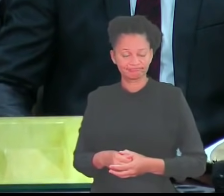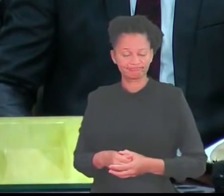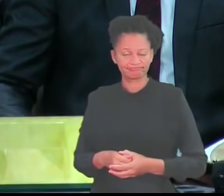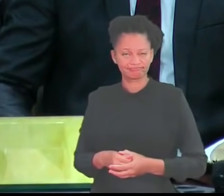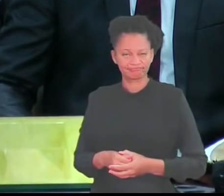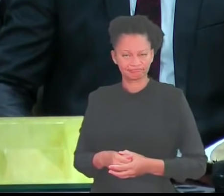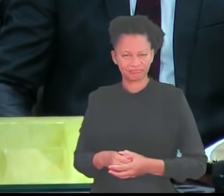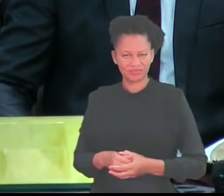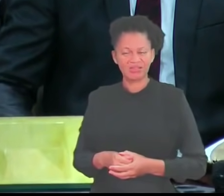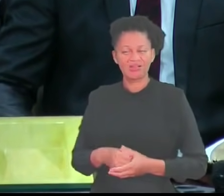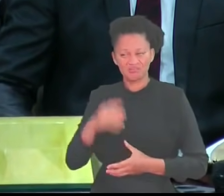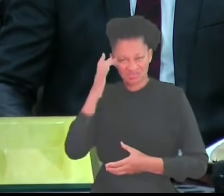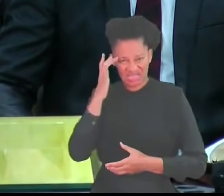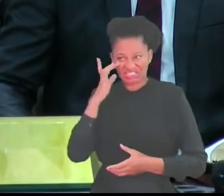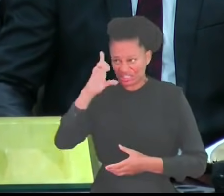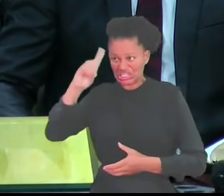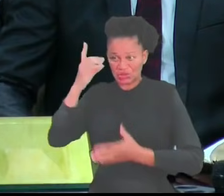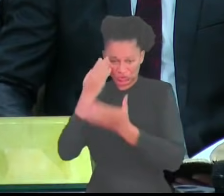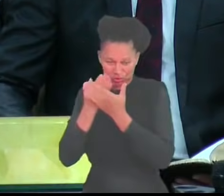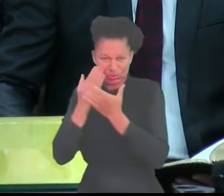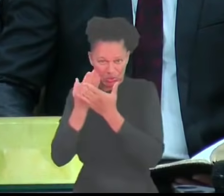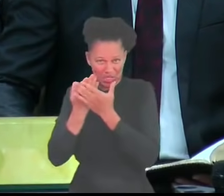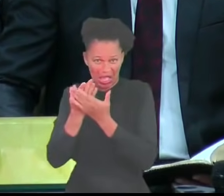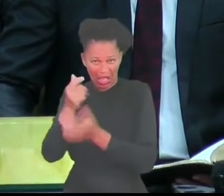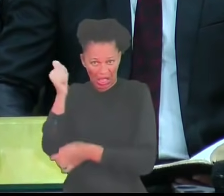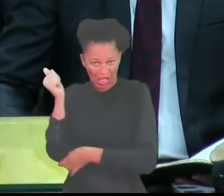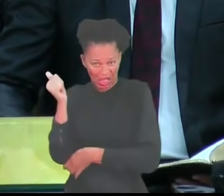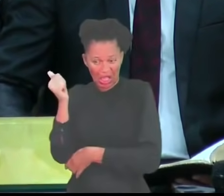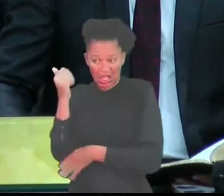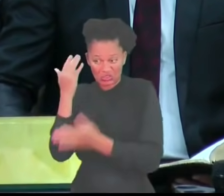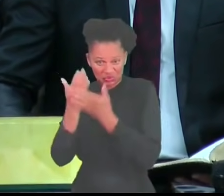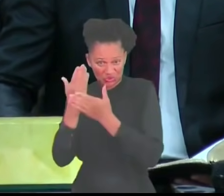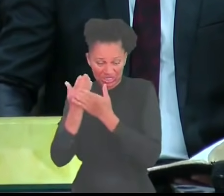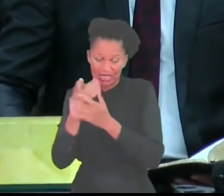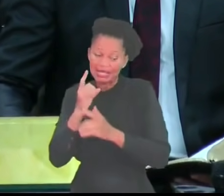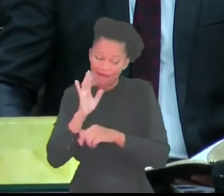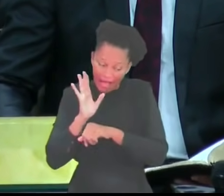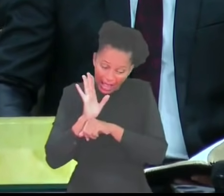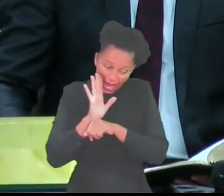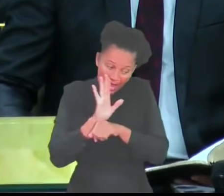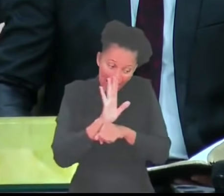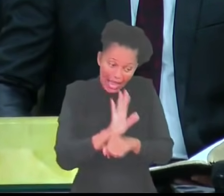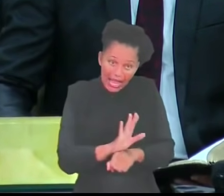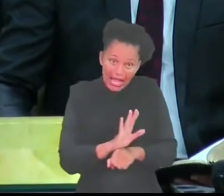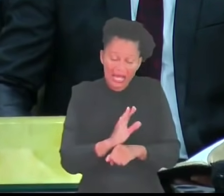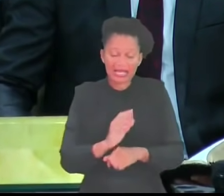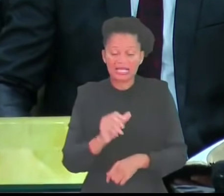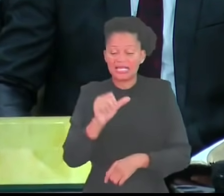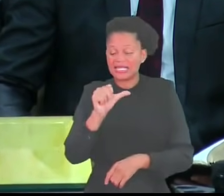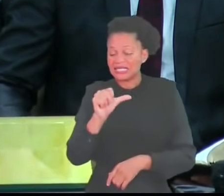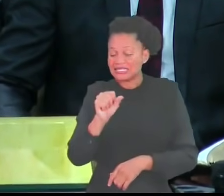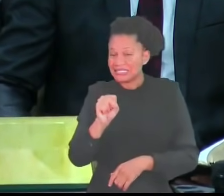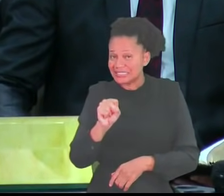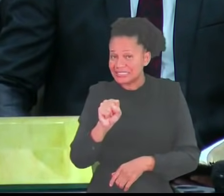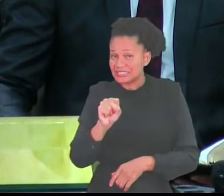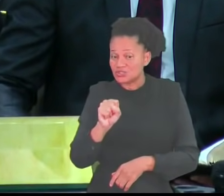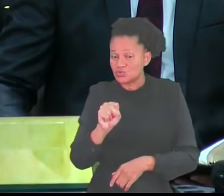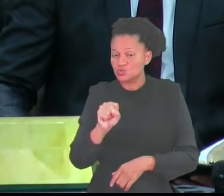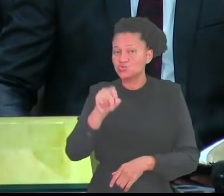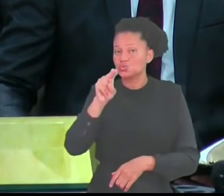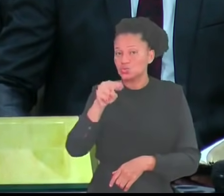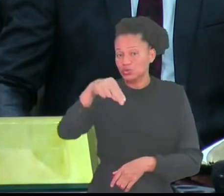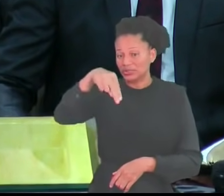Você acha que Deus vai estudar por você? Ele vai lhe ajudar. E sinergos, ou